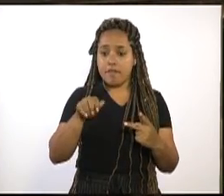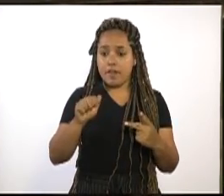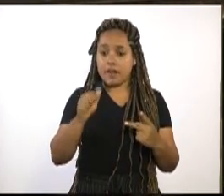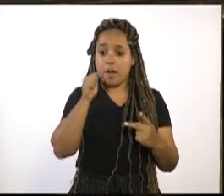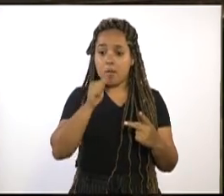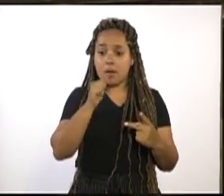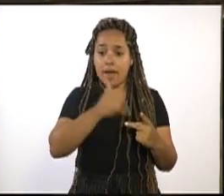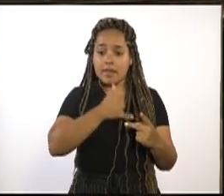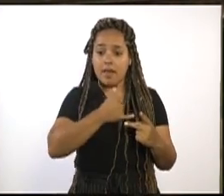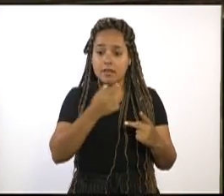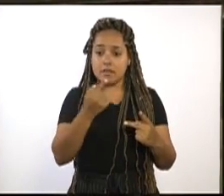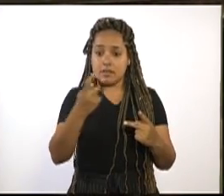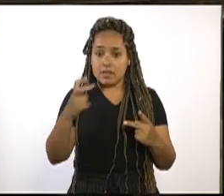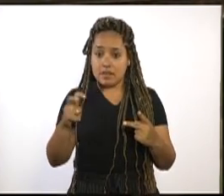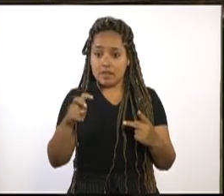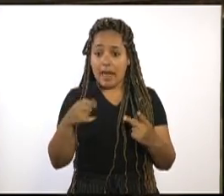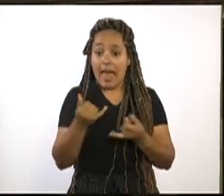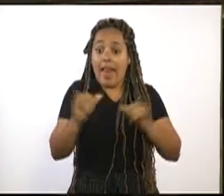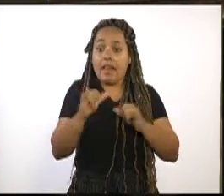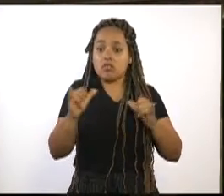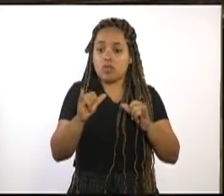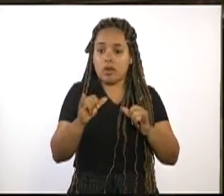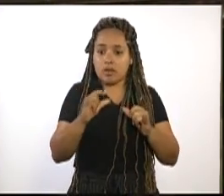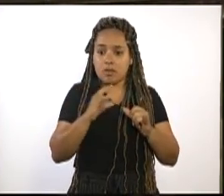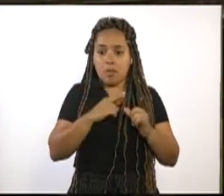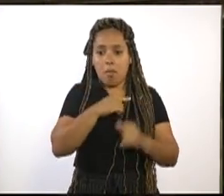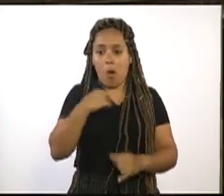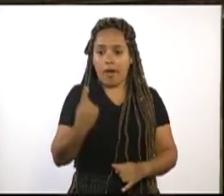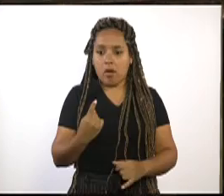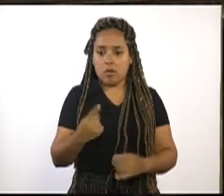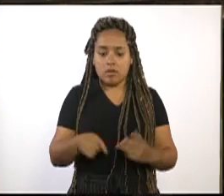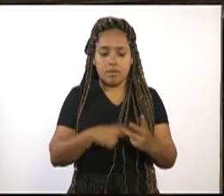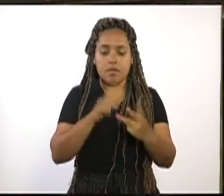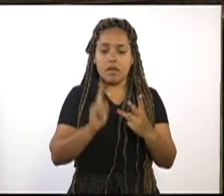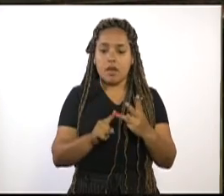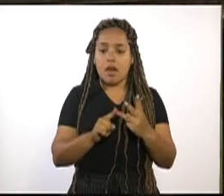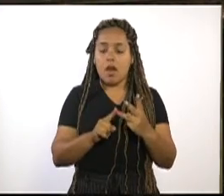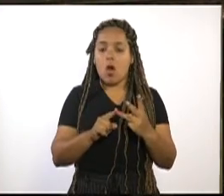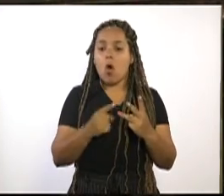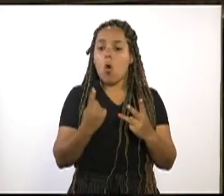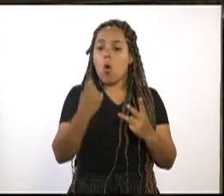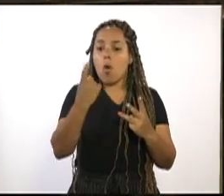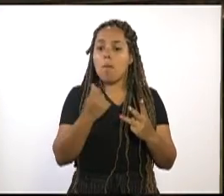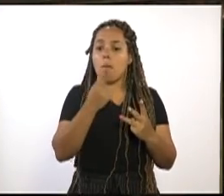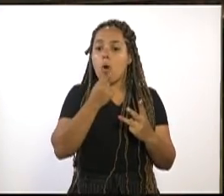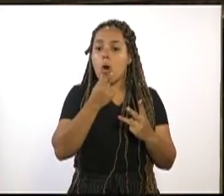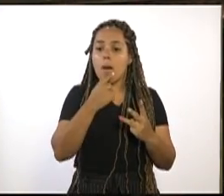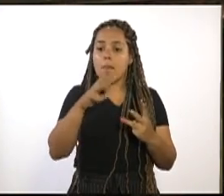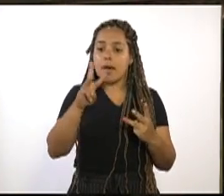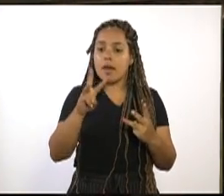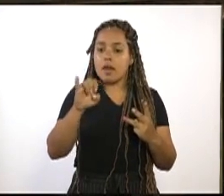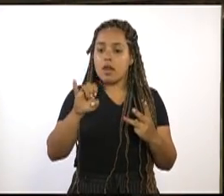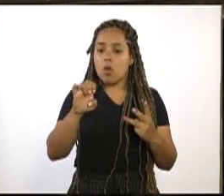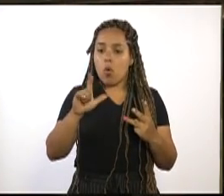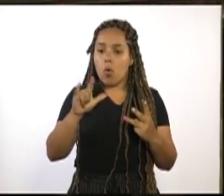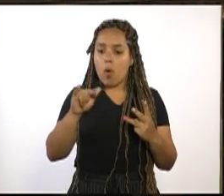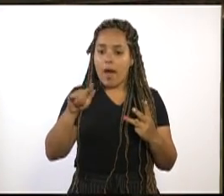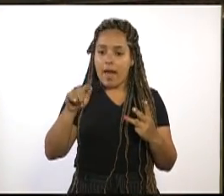que morreu vítima de uma descarga elétrica. Uma vítima em Acari, o Wellington Ferreira Batista, de 40